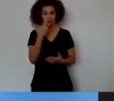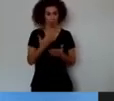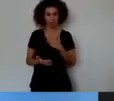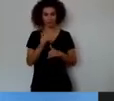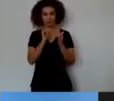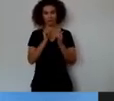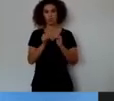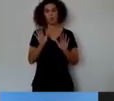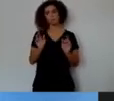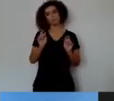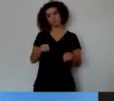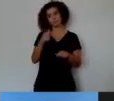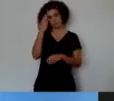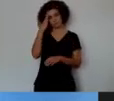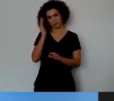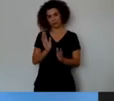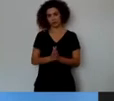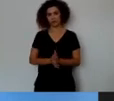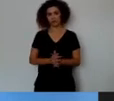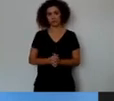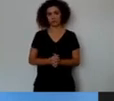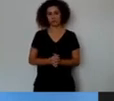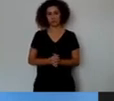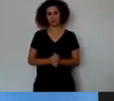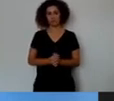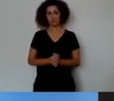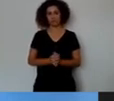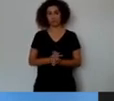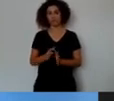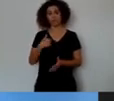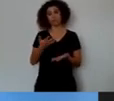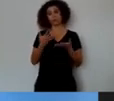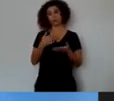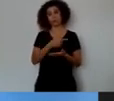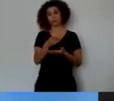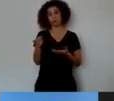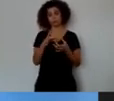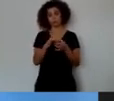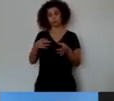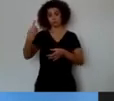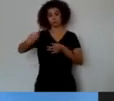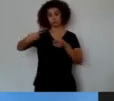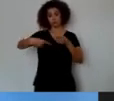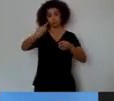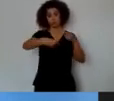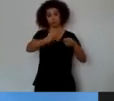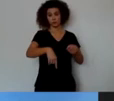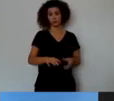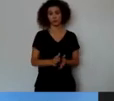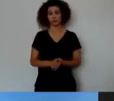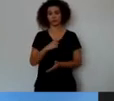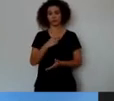Mas deu para entender o que você disse. Eu acho que a gente pode abrir para discussão, eu tô sem um tanto de coisa na